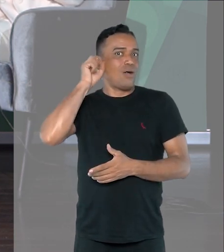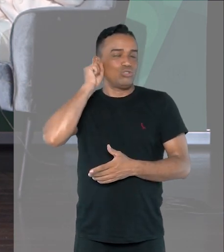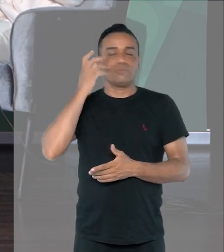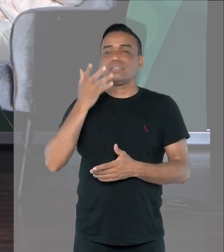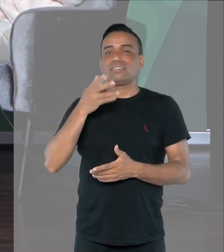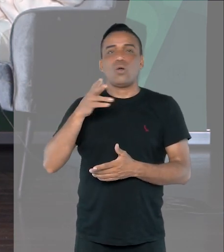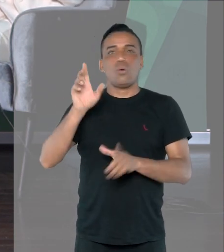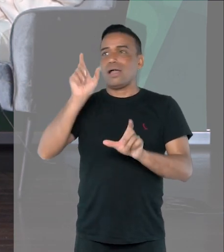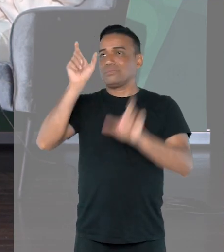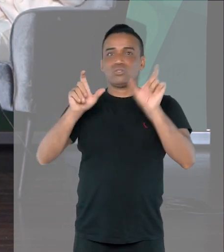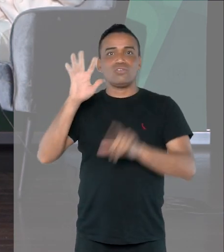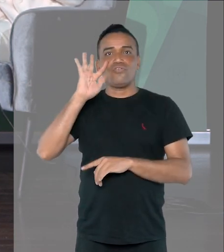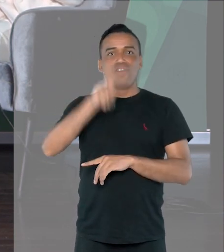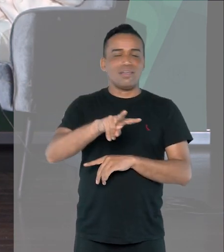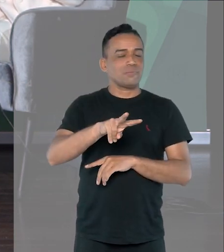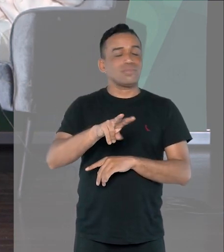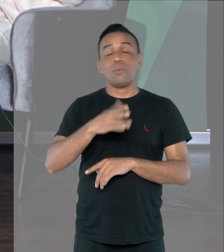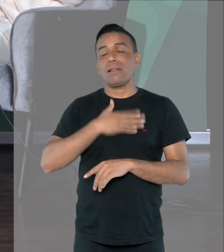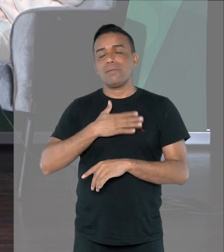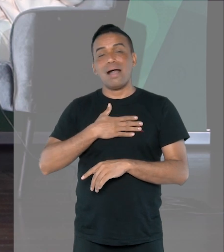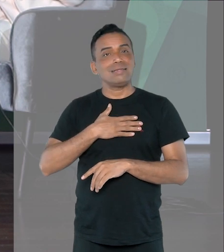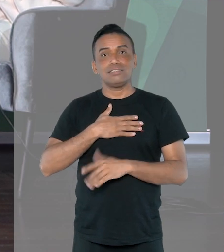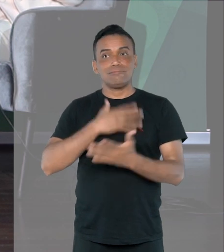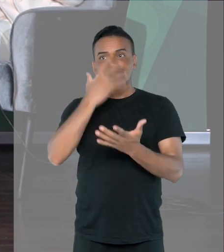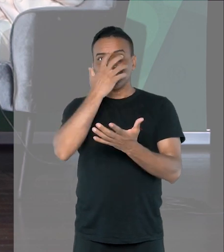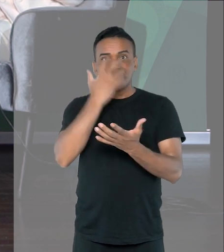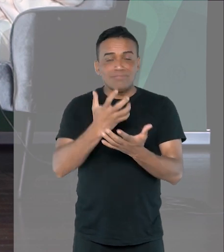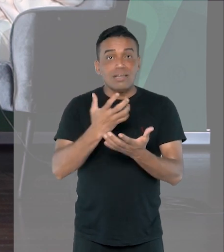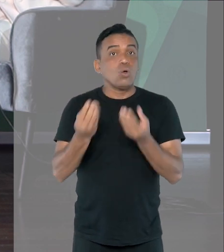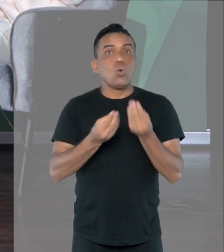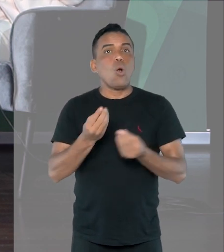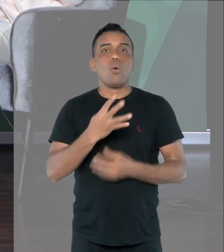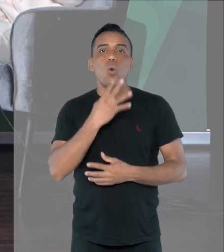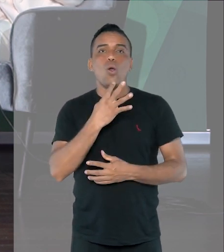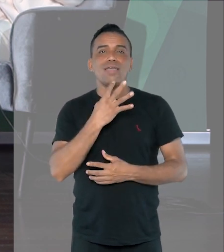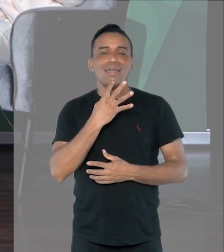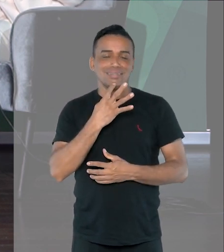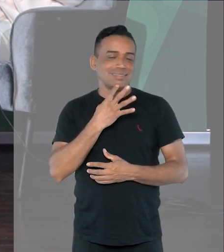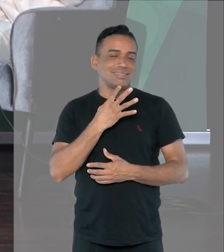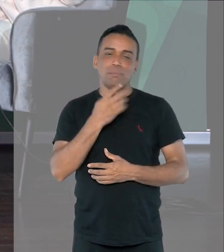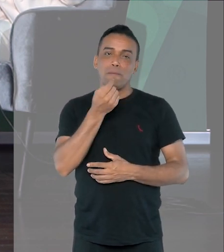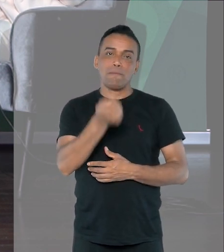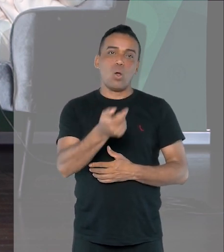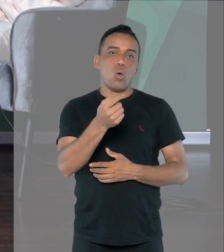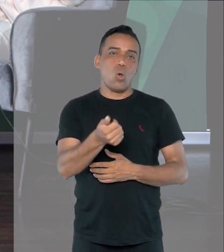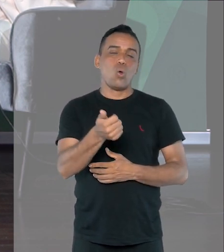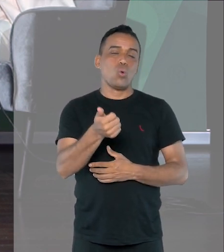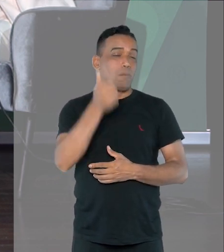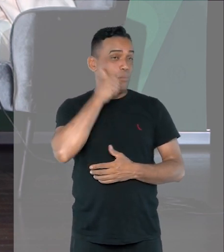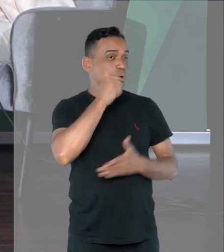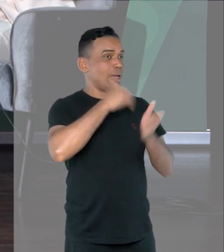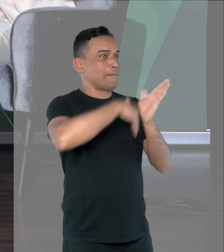ido olhar. Né? Agora, o que mais me impressionou é como nós conhecíamos mal essa mulher. Né? A